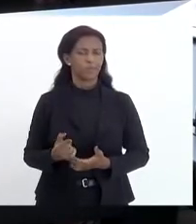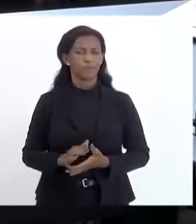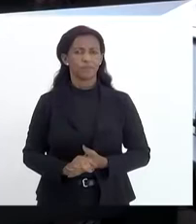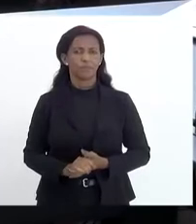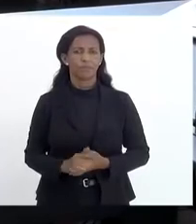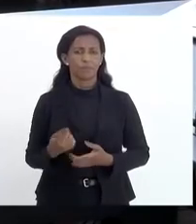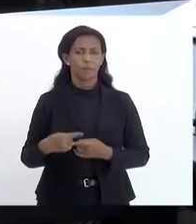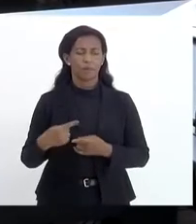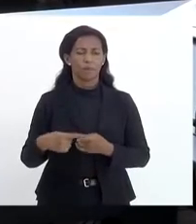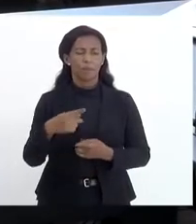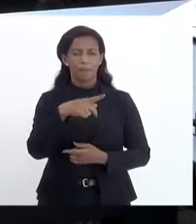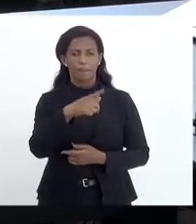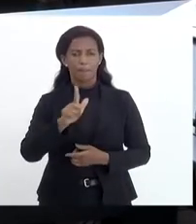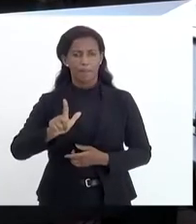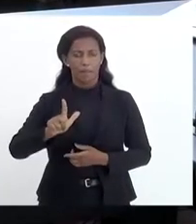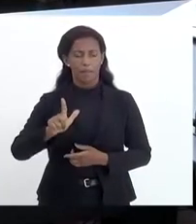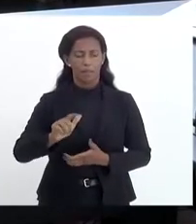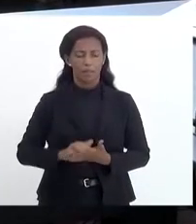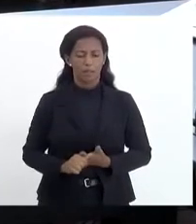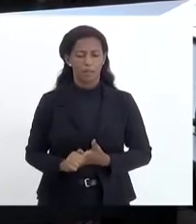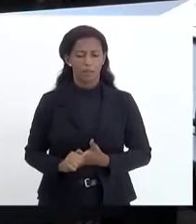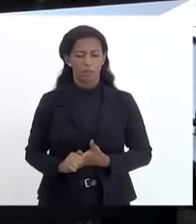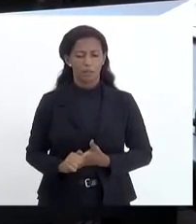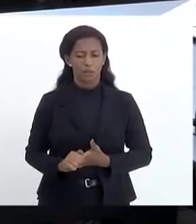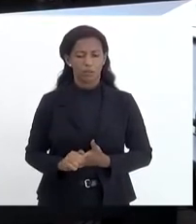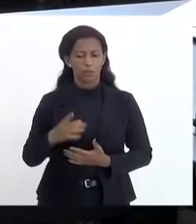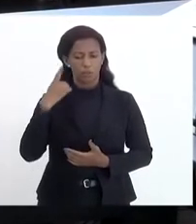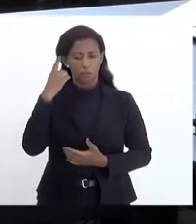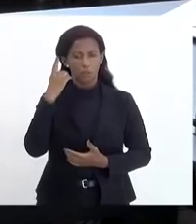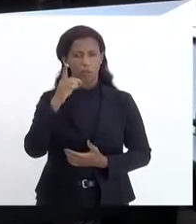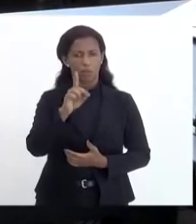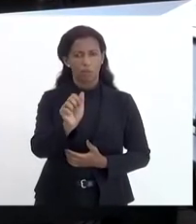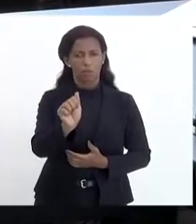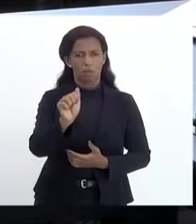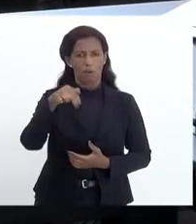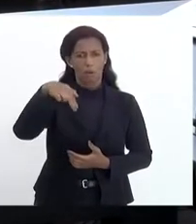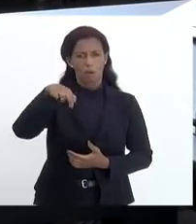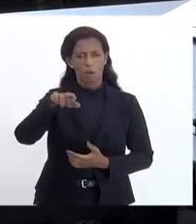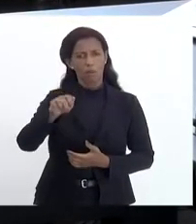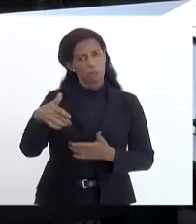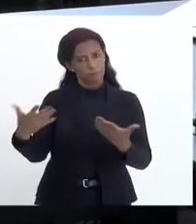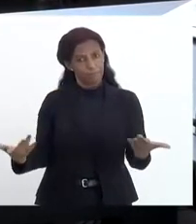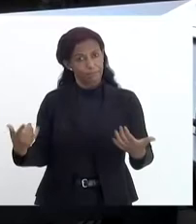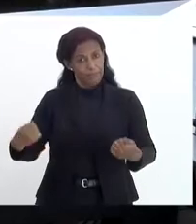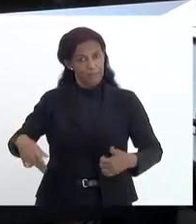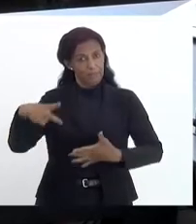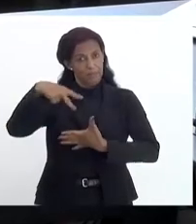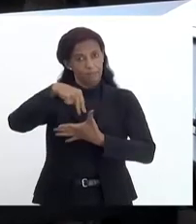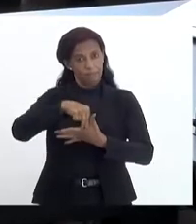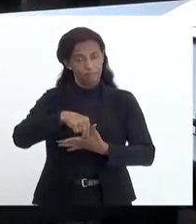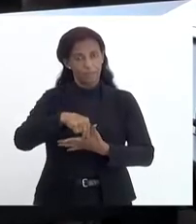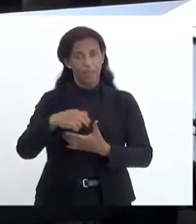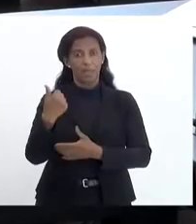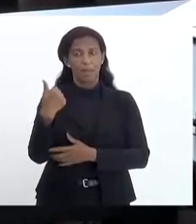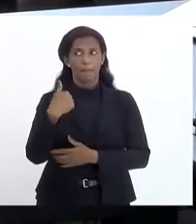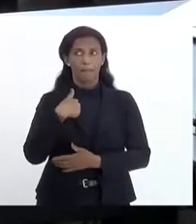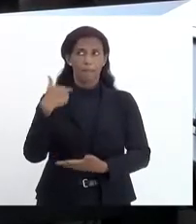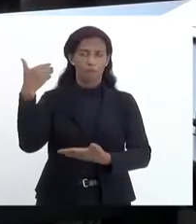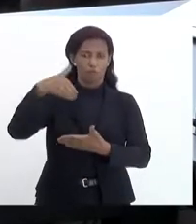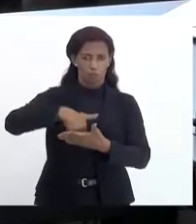o projeto do deputado Anderson, evidentemente que ele tem que ser anexado. A primeiro